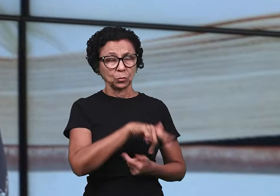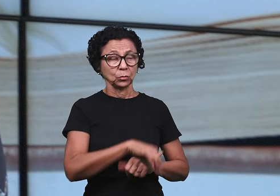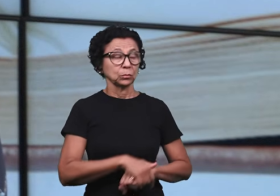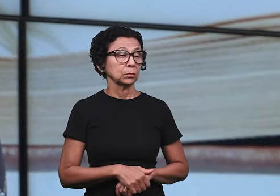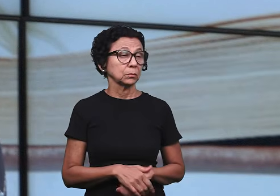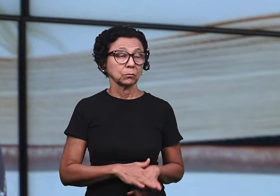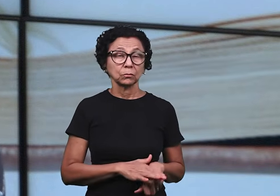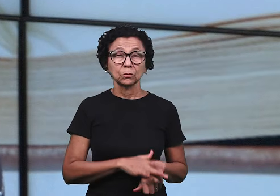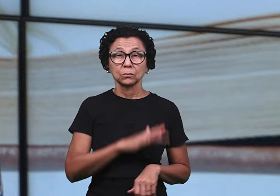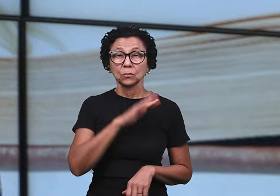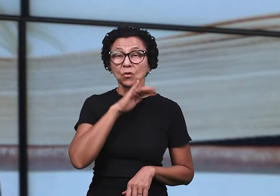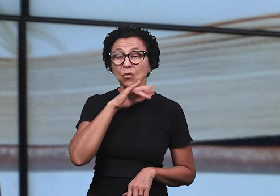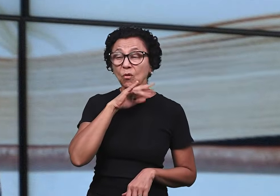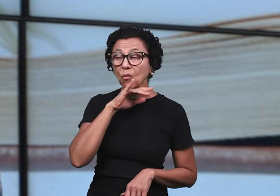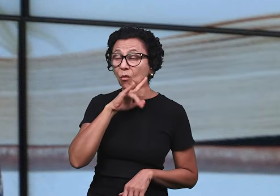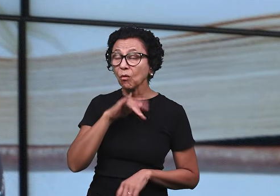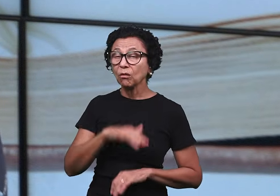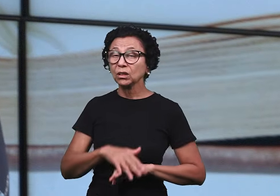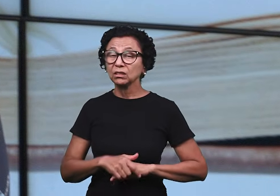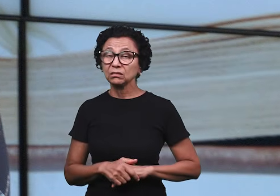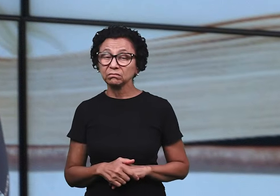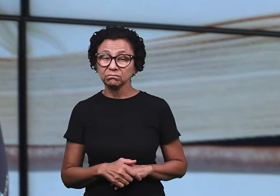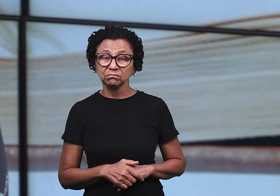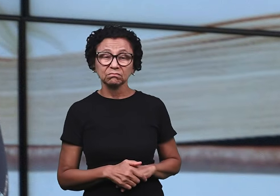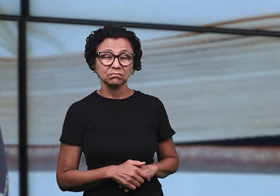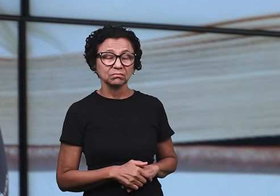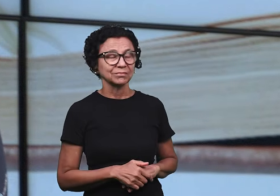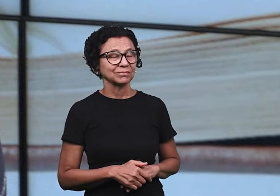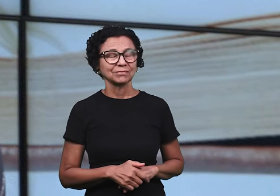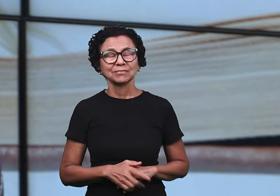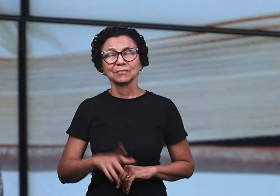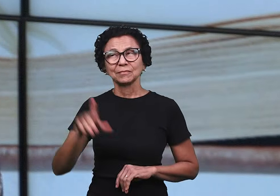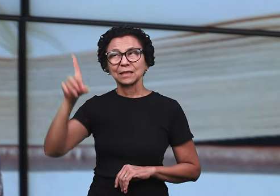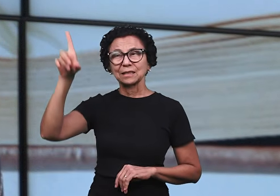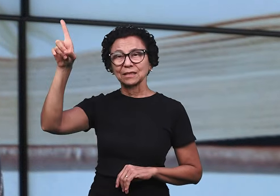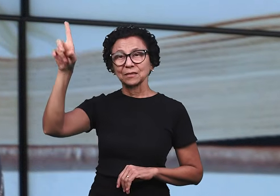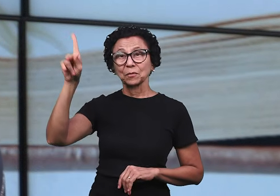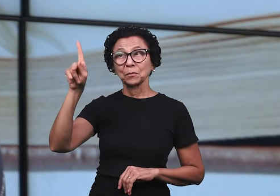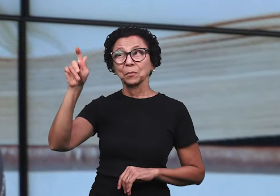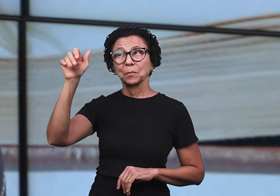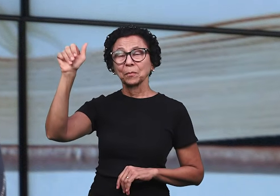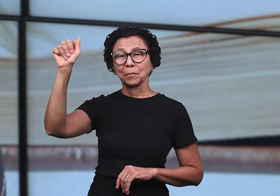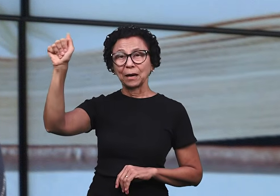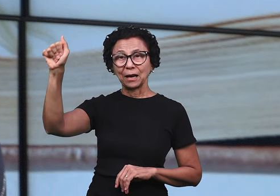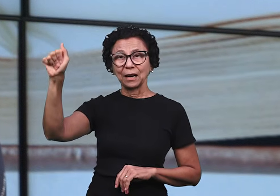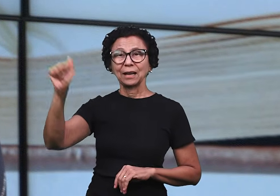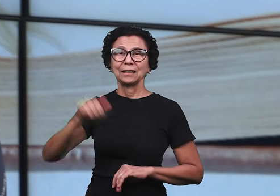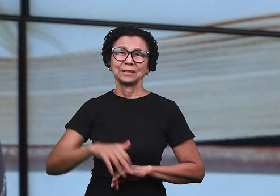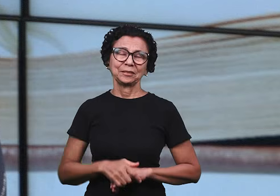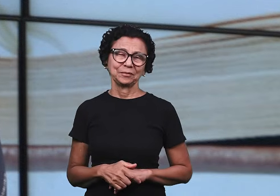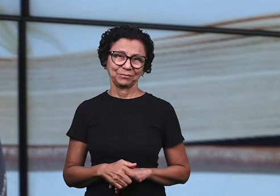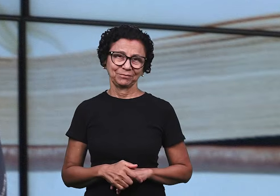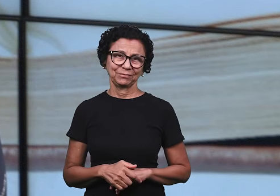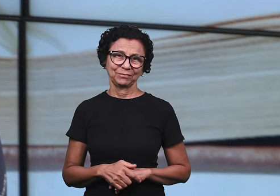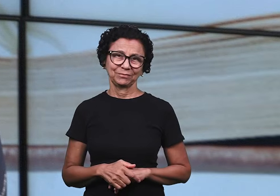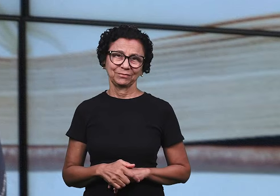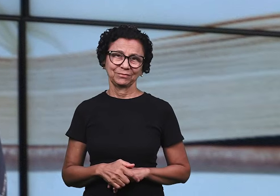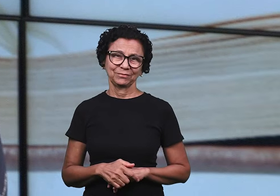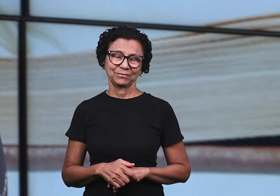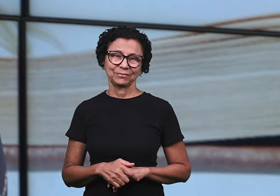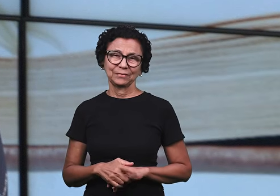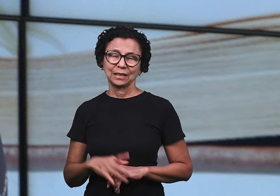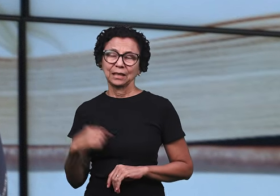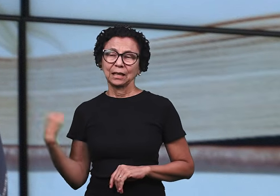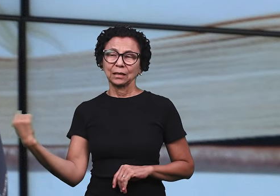para mim, ele fez isso com a minha mãe, ou ele fez isso comigo, mas o nosso Pai Celestial, ele é o Pai de